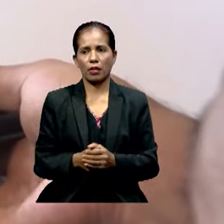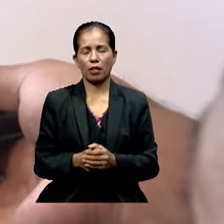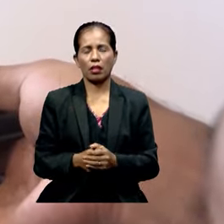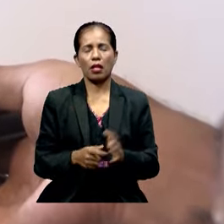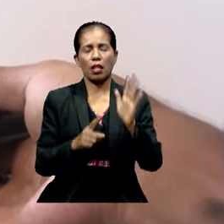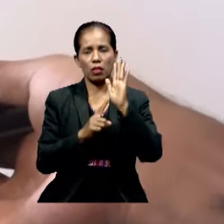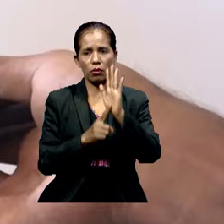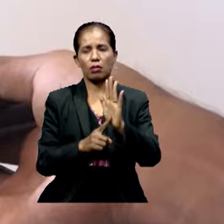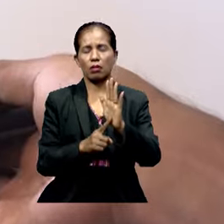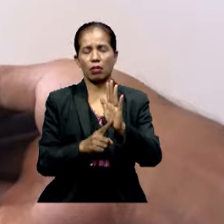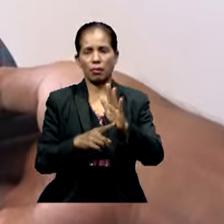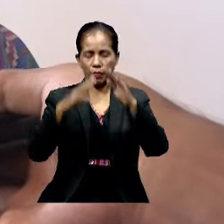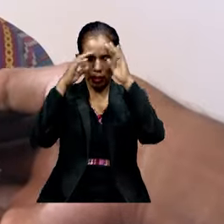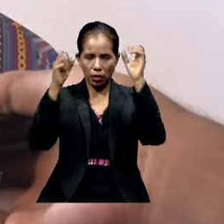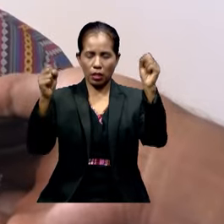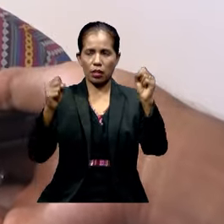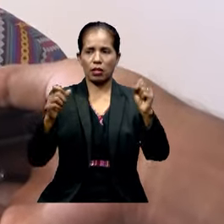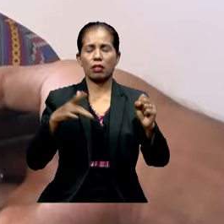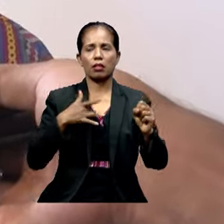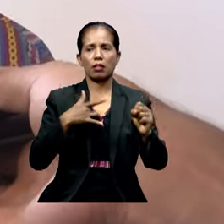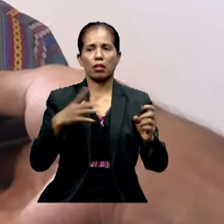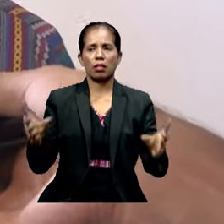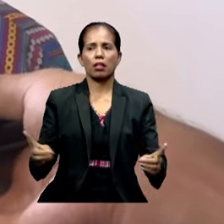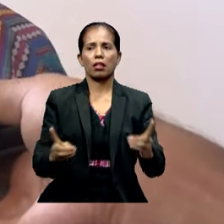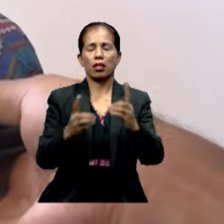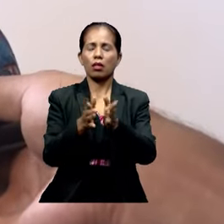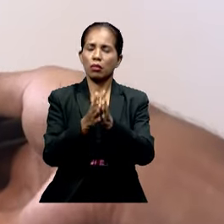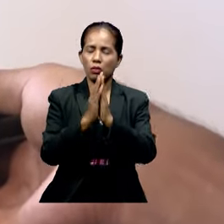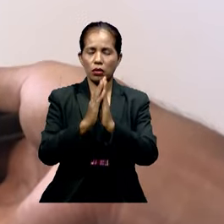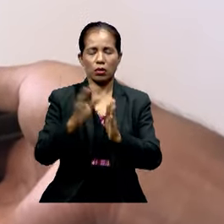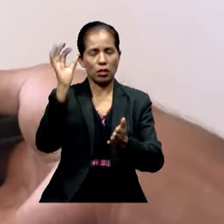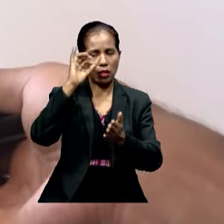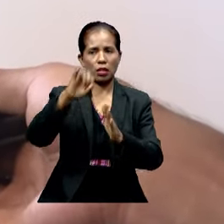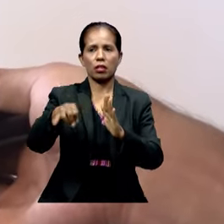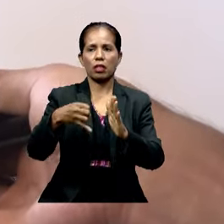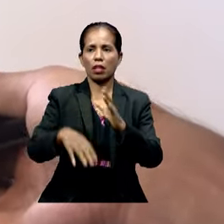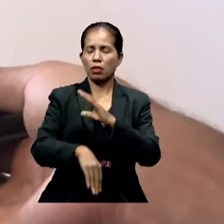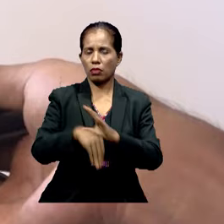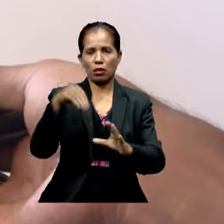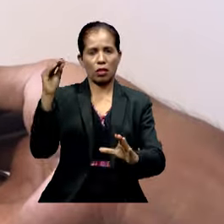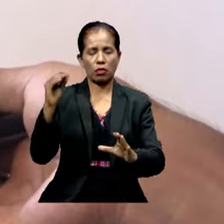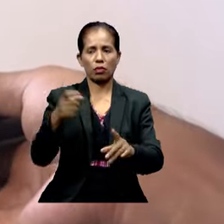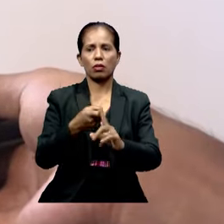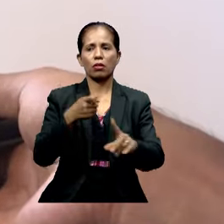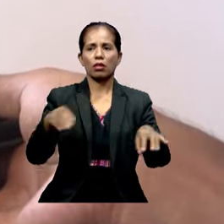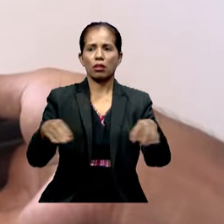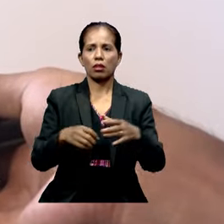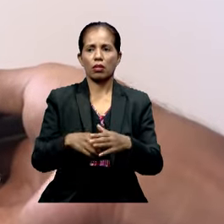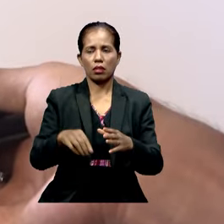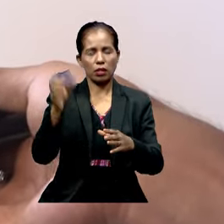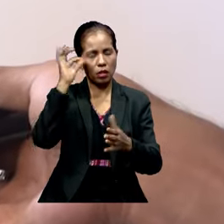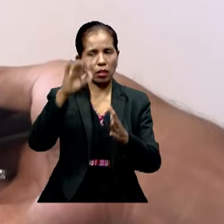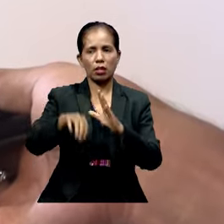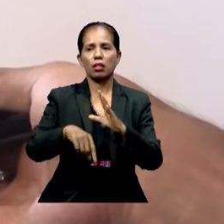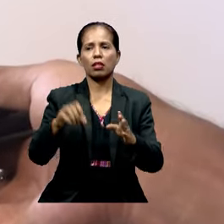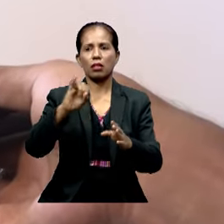nem arrogância, ataca o secretário-geral e exige o secretário-geral a tudo resignar. Então, o secretário-geral até te bota na